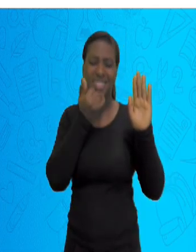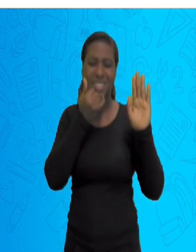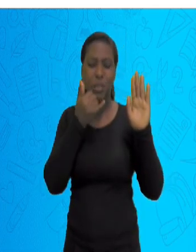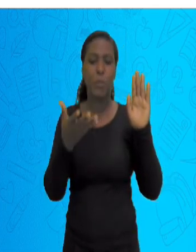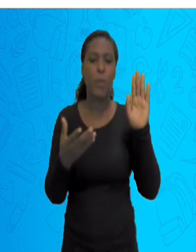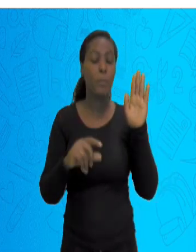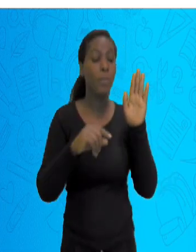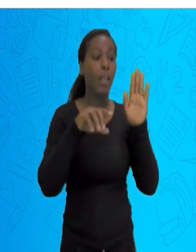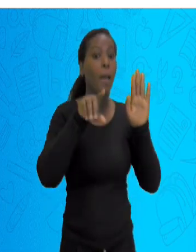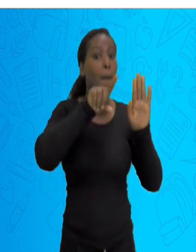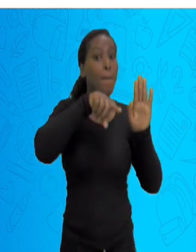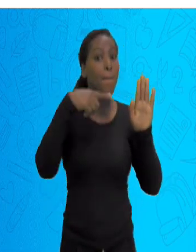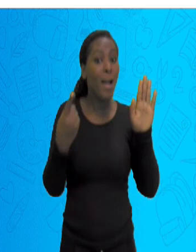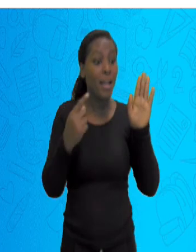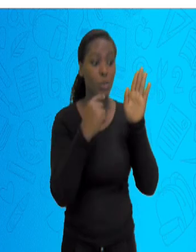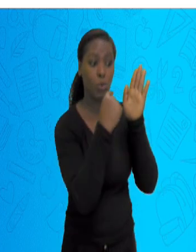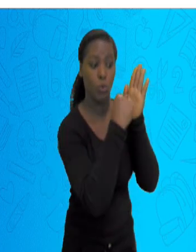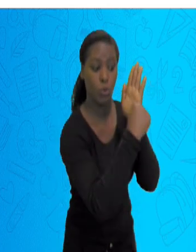tercetos.